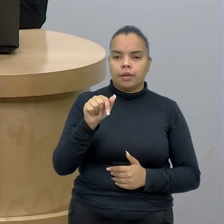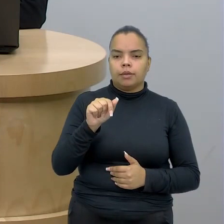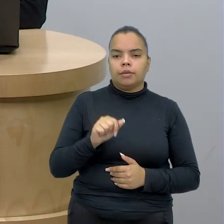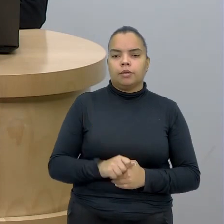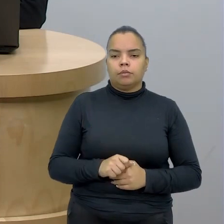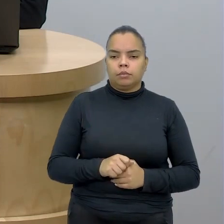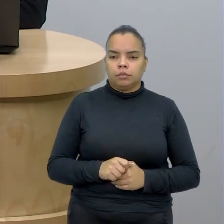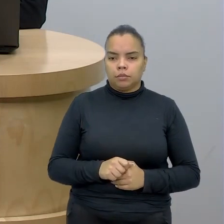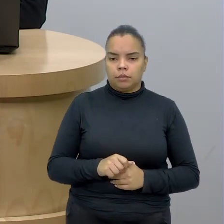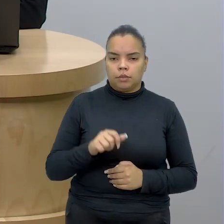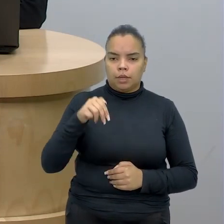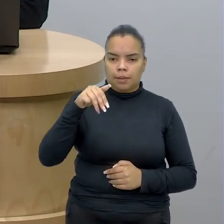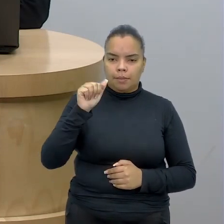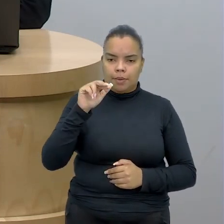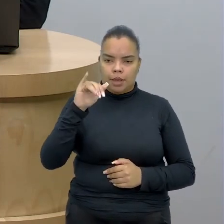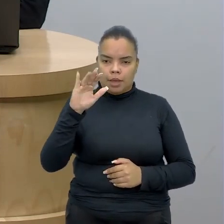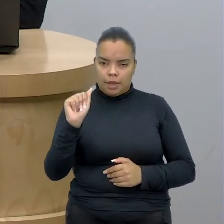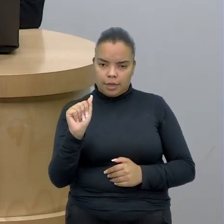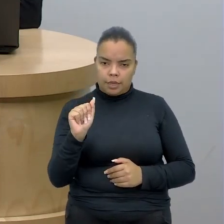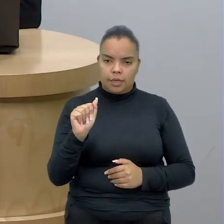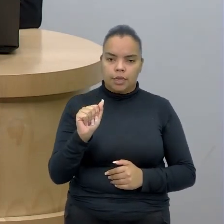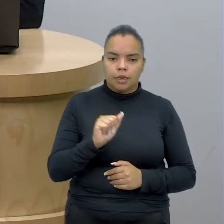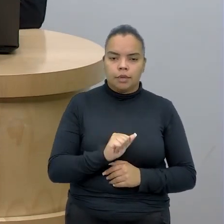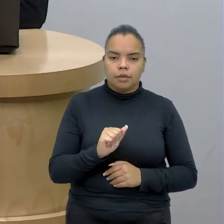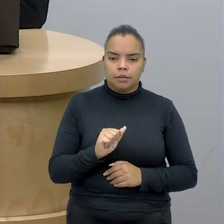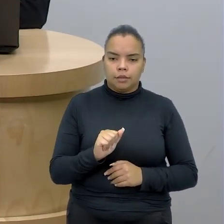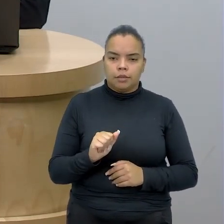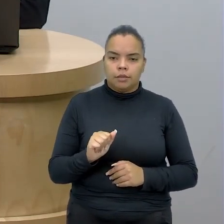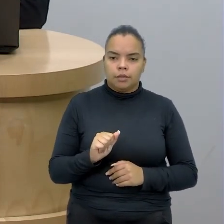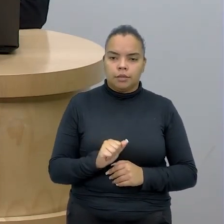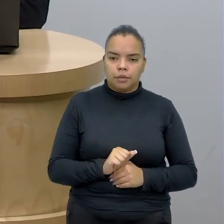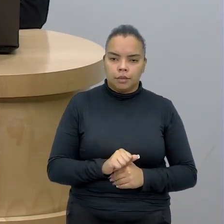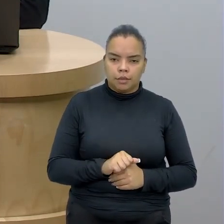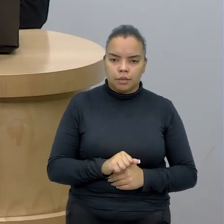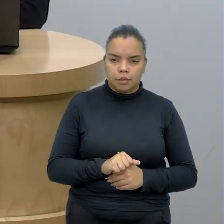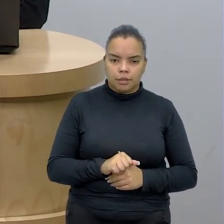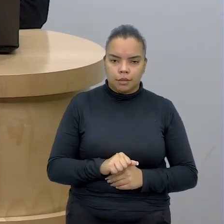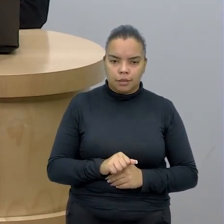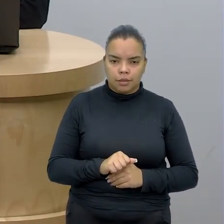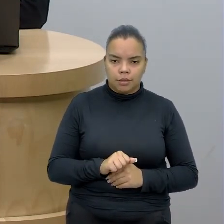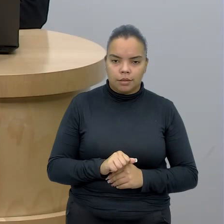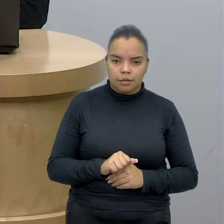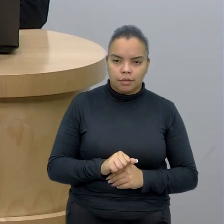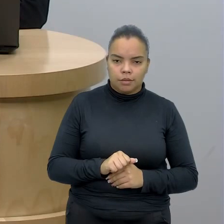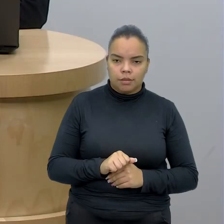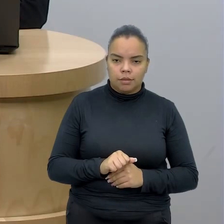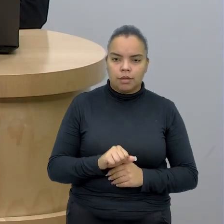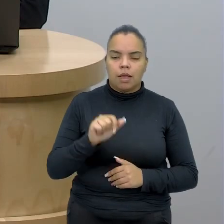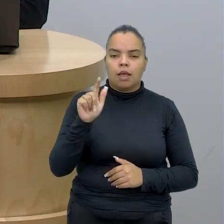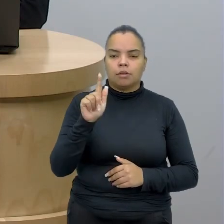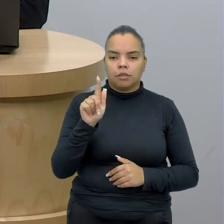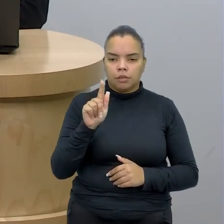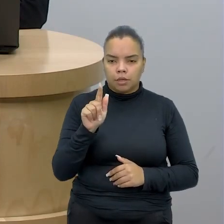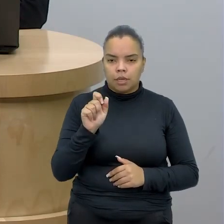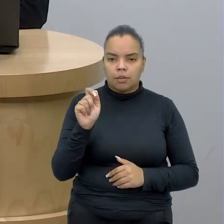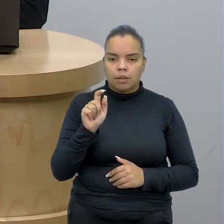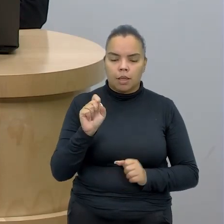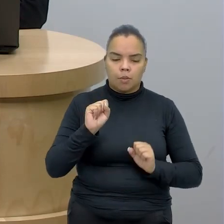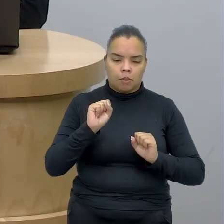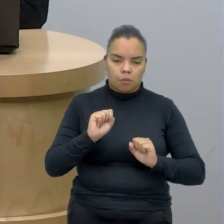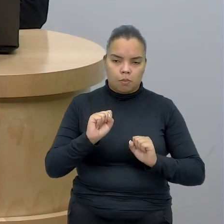Sueli, radiação gama. Eu lembro da Maria Sueli no outro ATPC, ela participou também. Radiação gama por ter maior poder